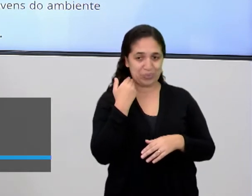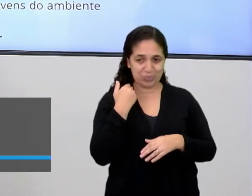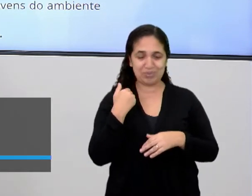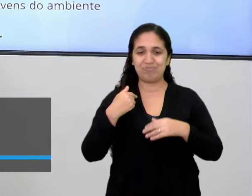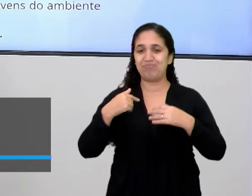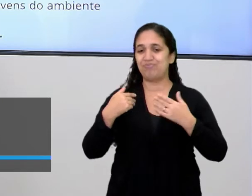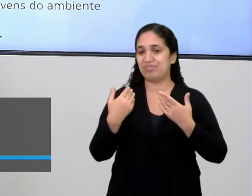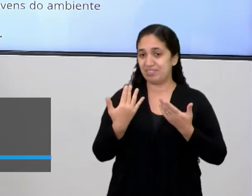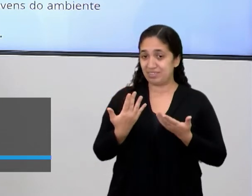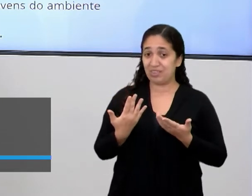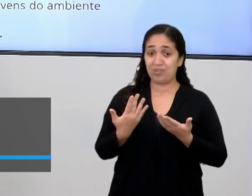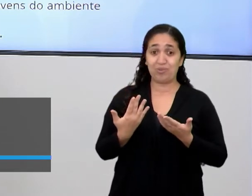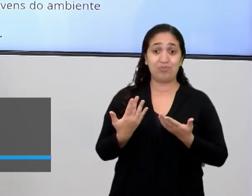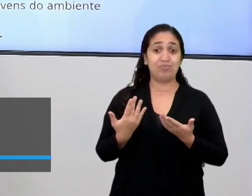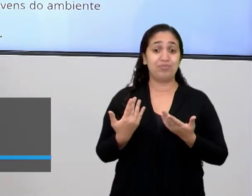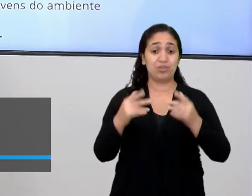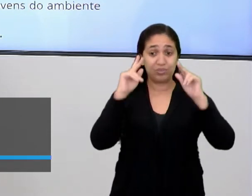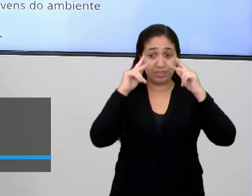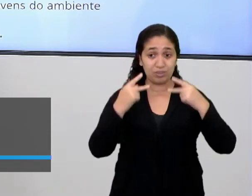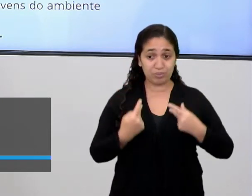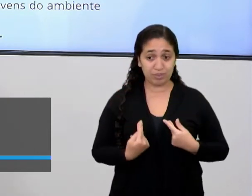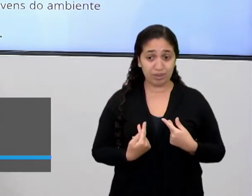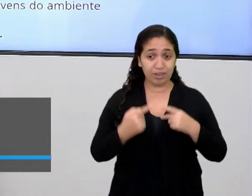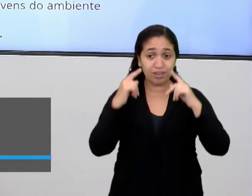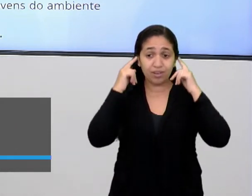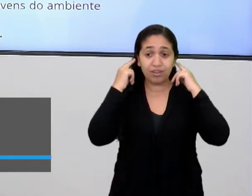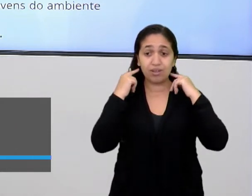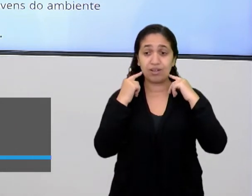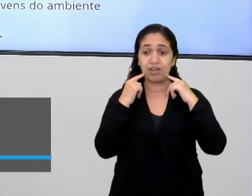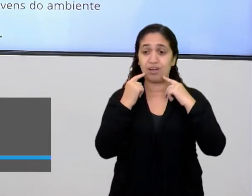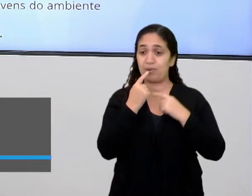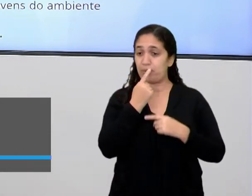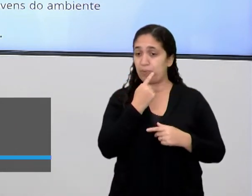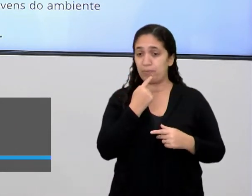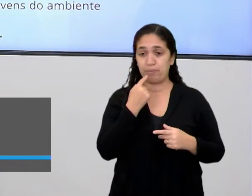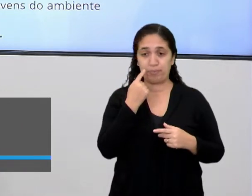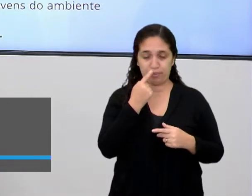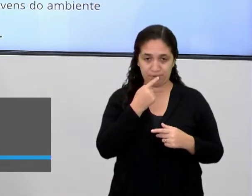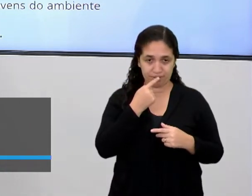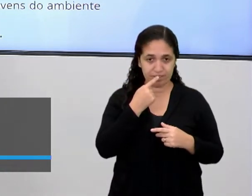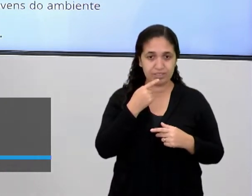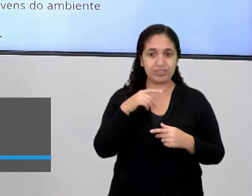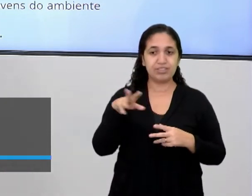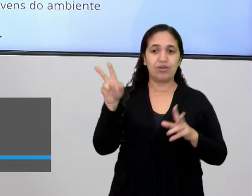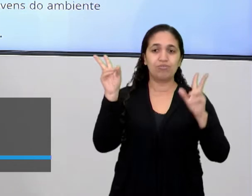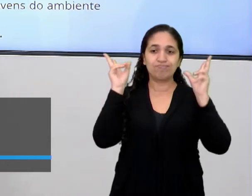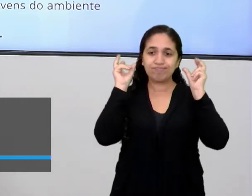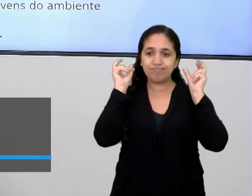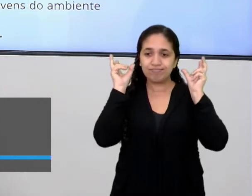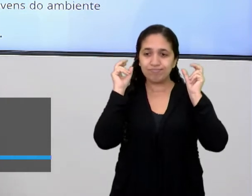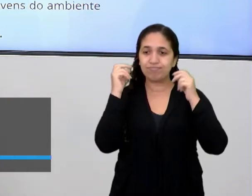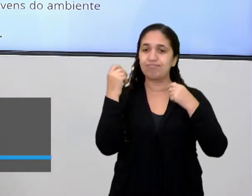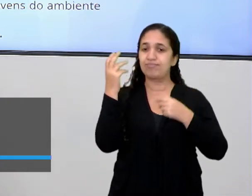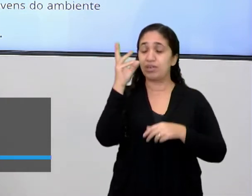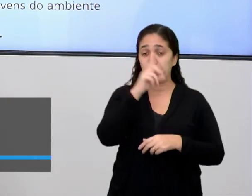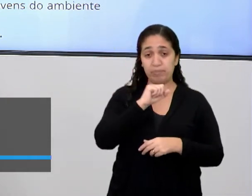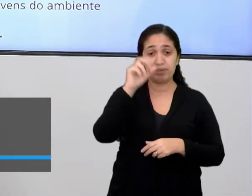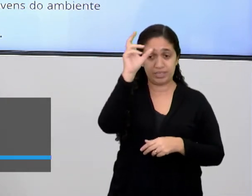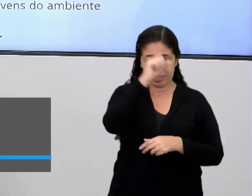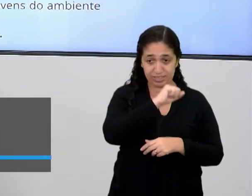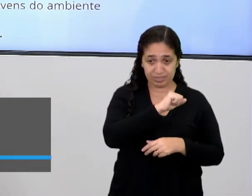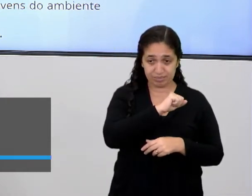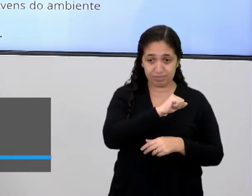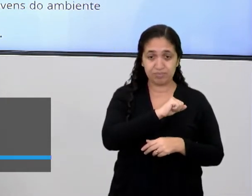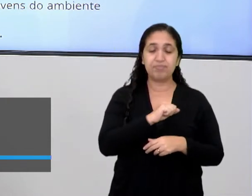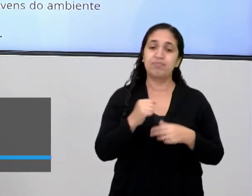ser humano, deu 2 ouvidos e 1 boca, né? Então, na pior das hipóteses, você ouvirá o dobro do que falarás. Então, é